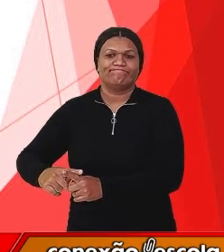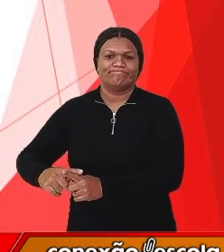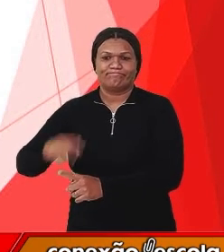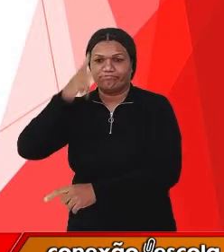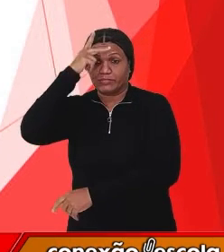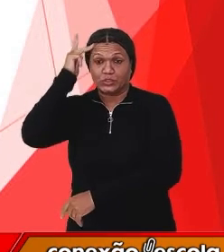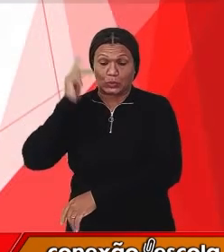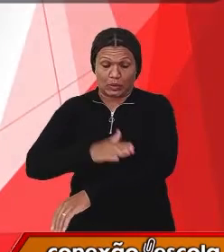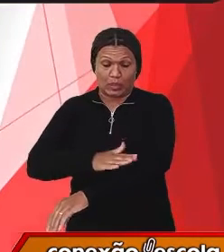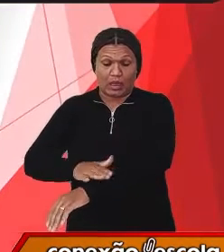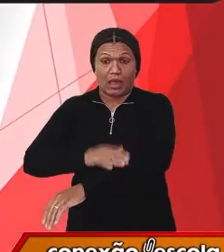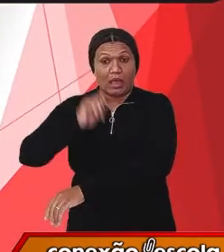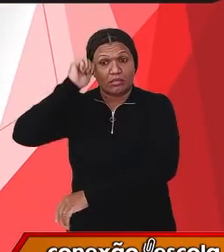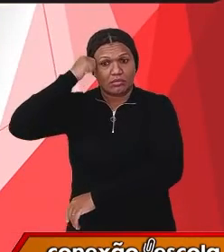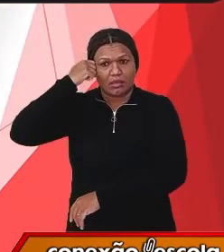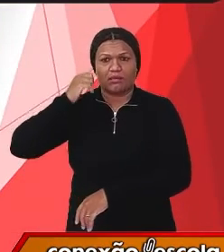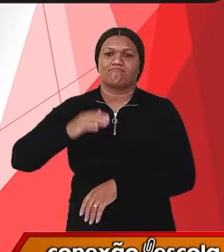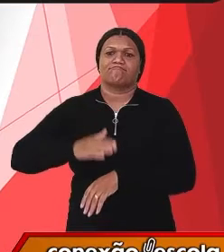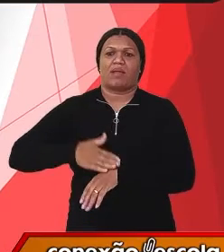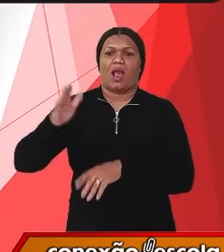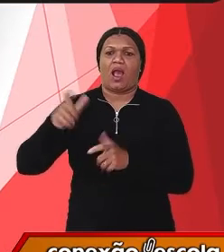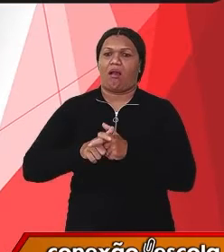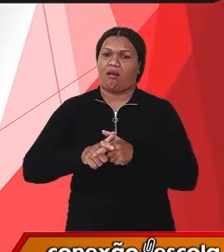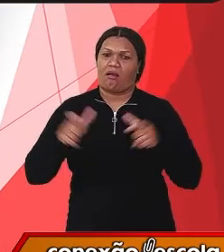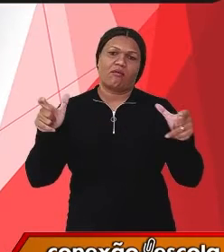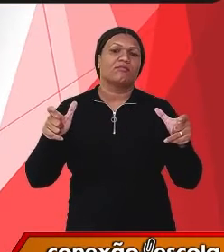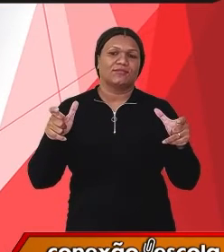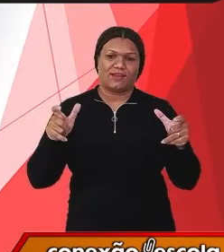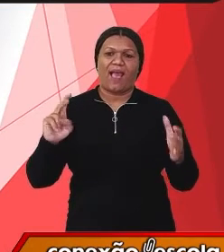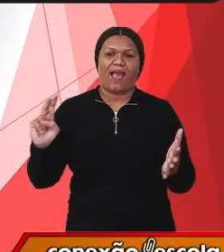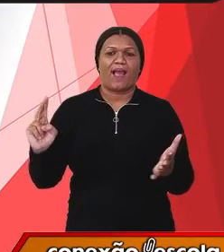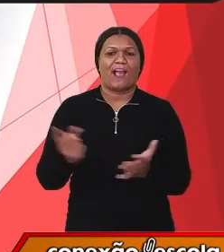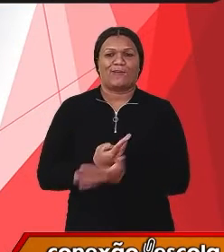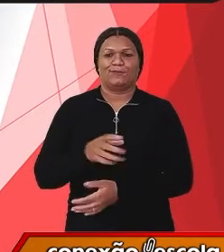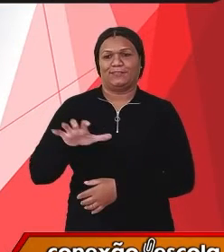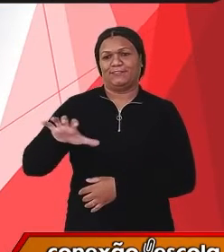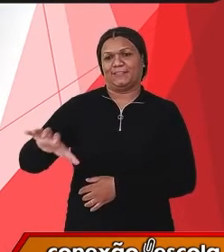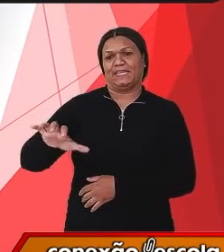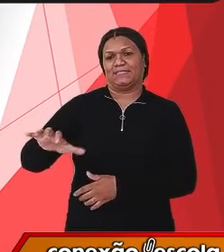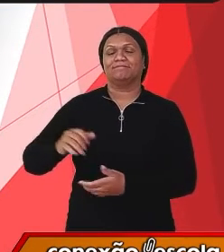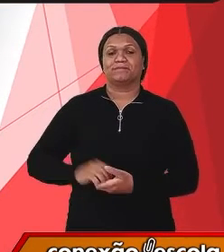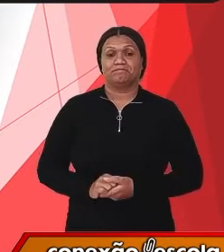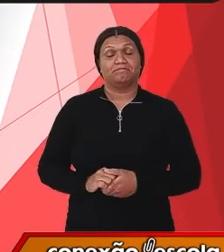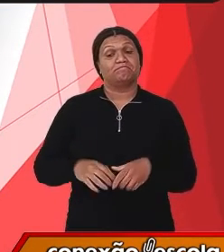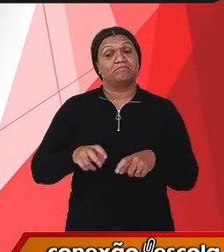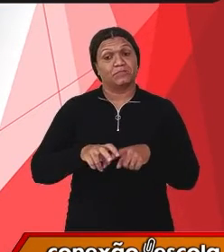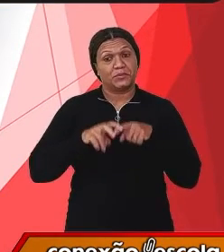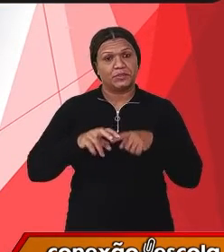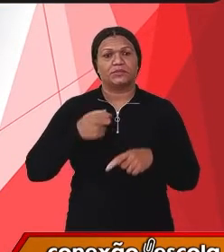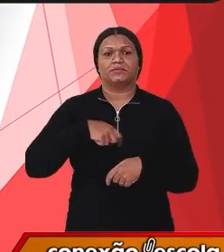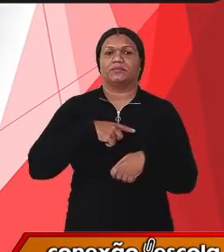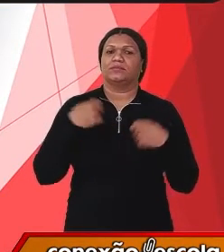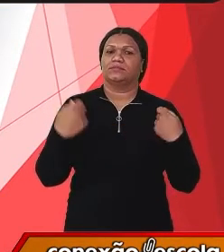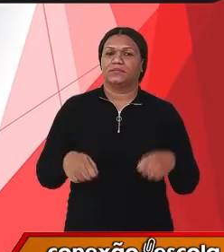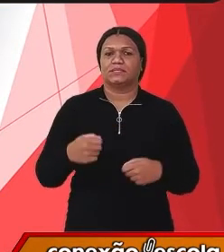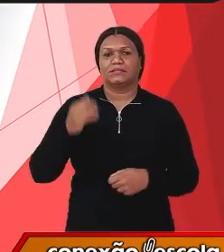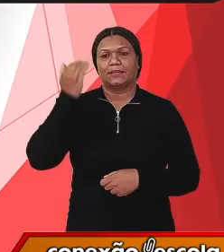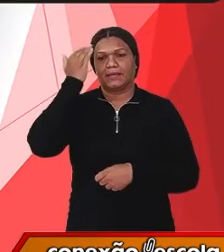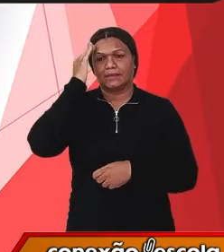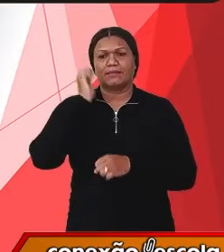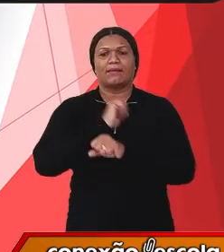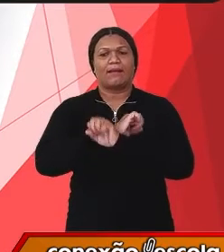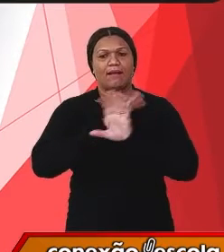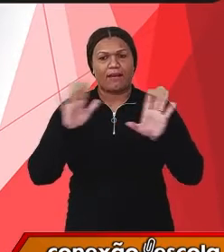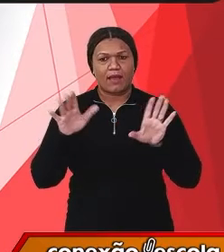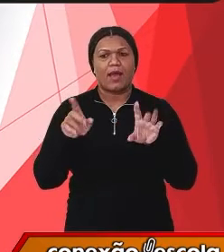população descendente dos ex-escravizados no Brasil. Então nós precisamos compreender e